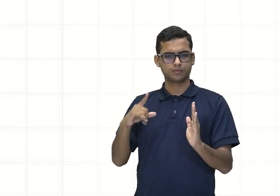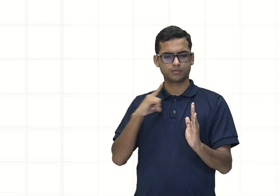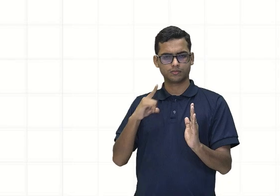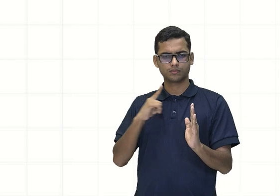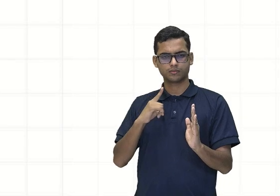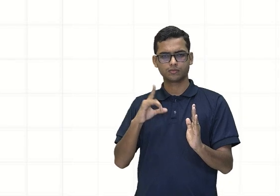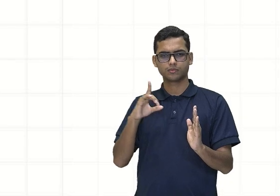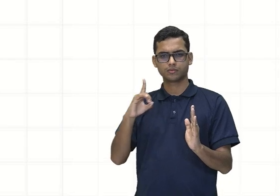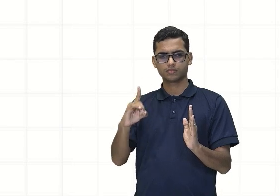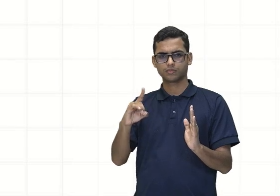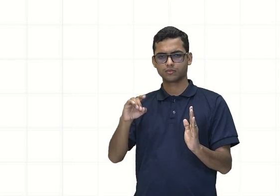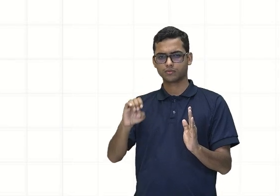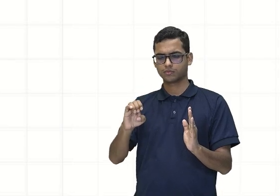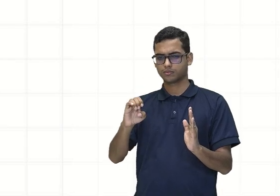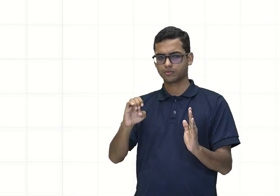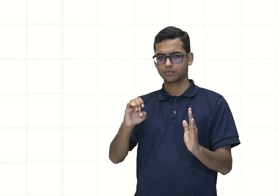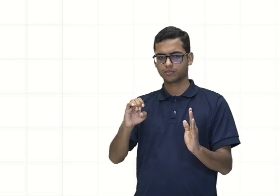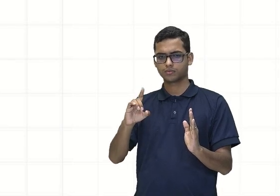decâmetro,